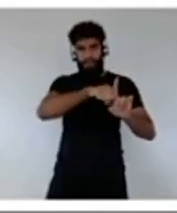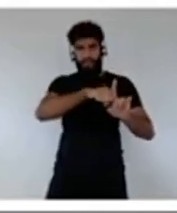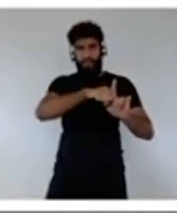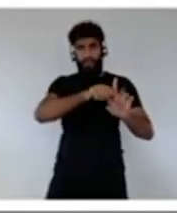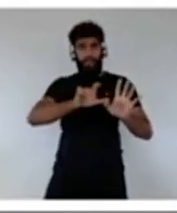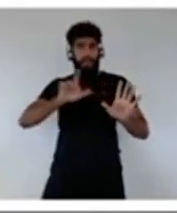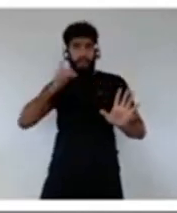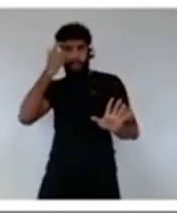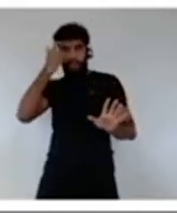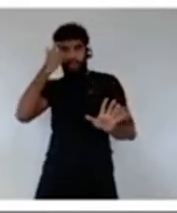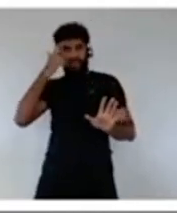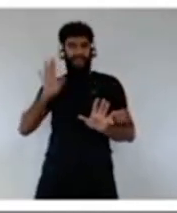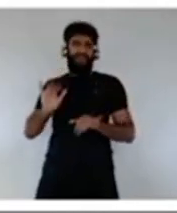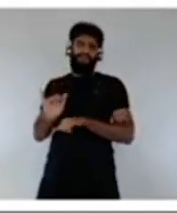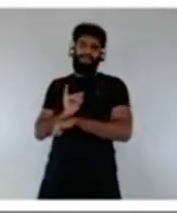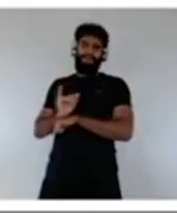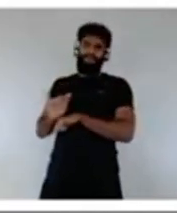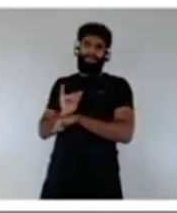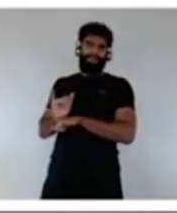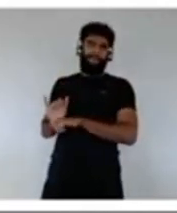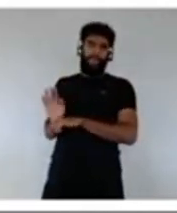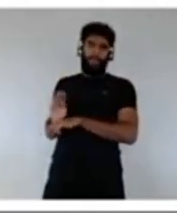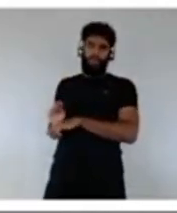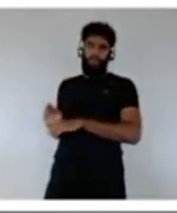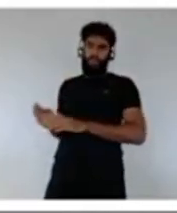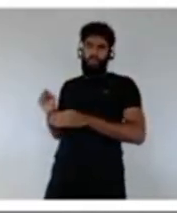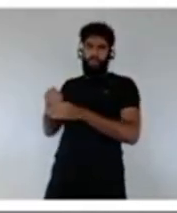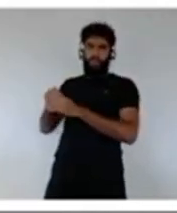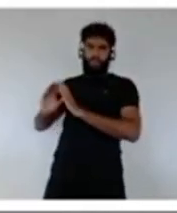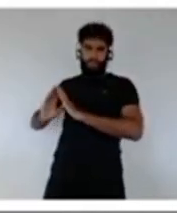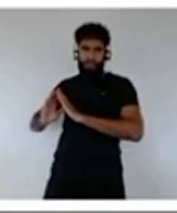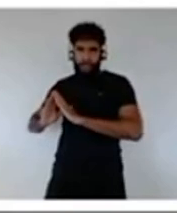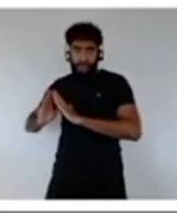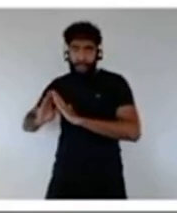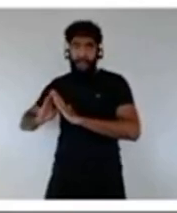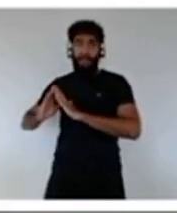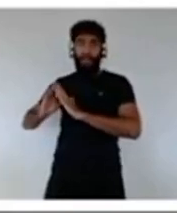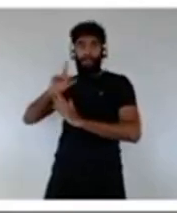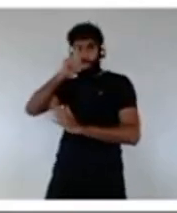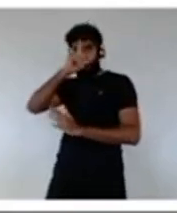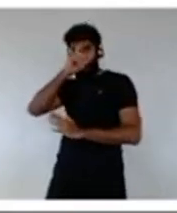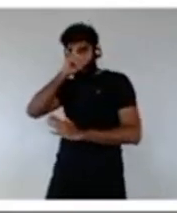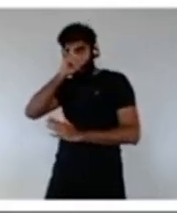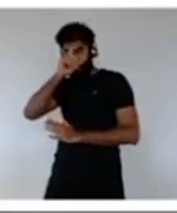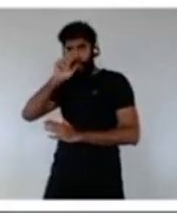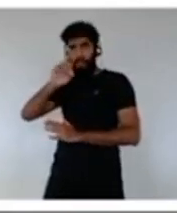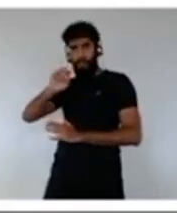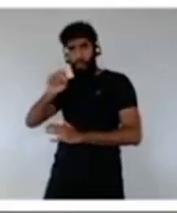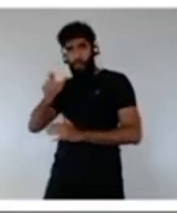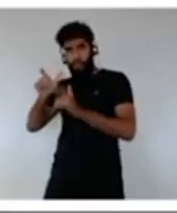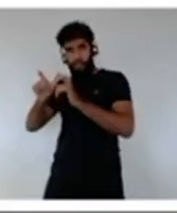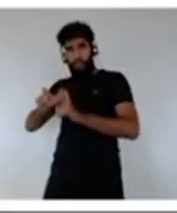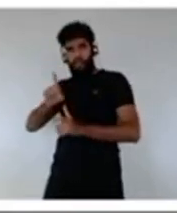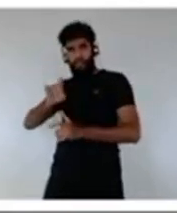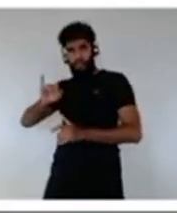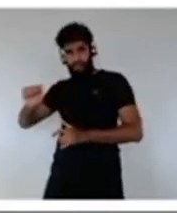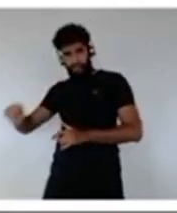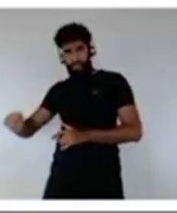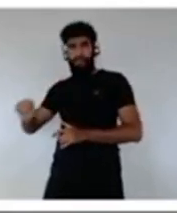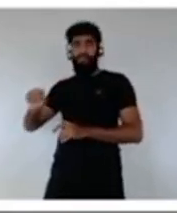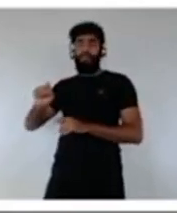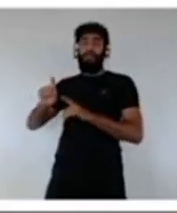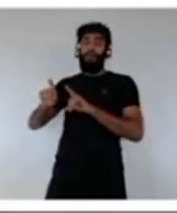uma estratégia de cuidado. Existia o cuidado em casa, o cuidado em hospital-dia, em clínica-dia, mas também numa